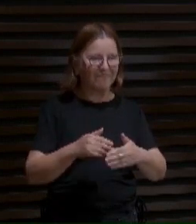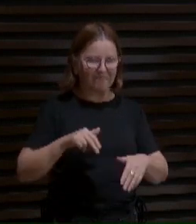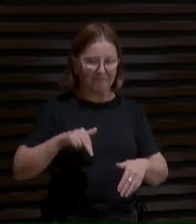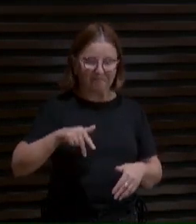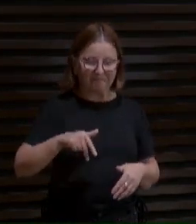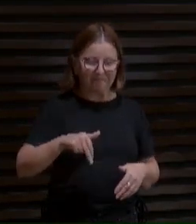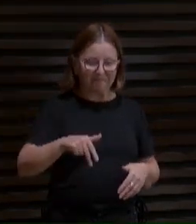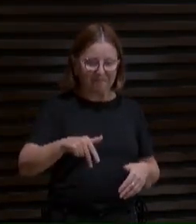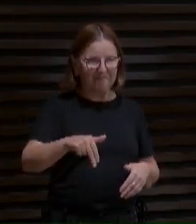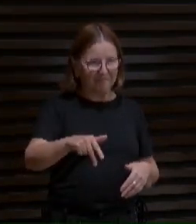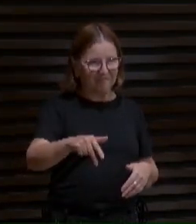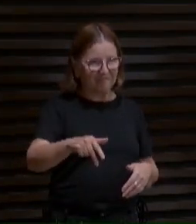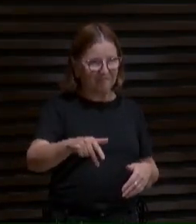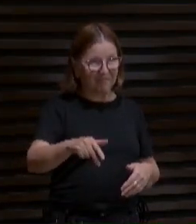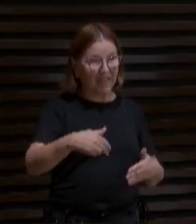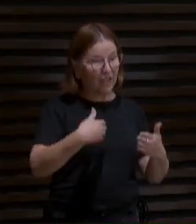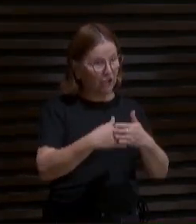Sodoma.